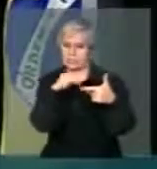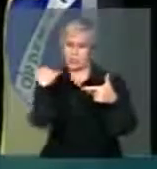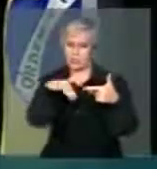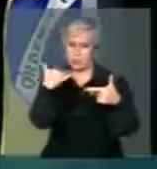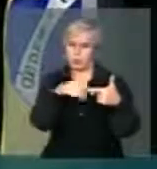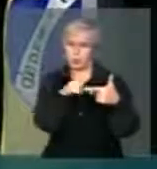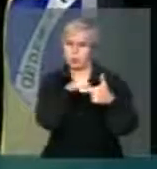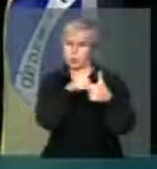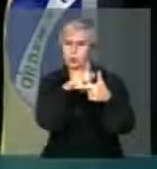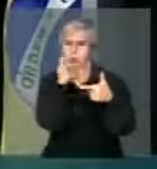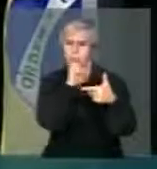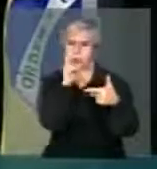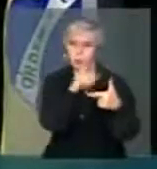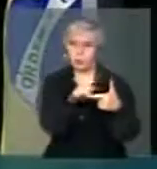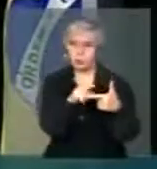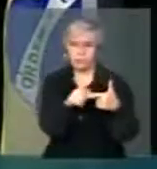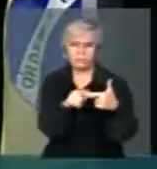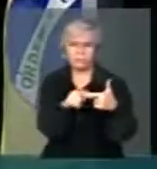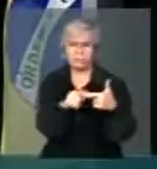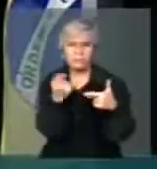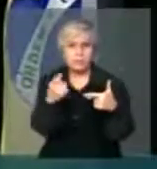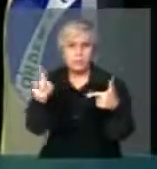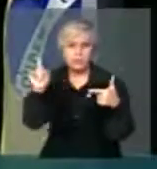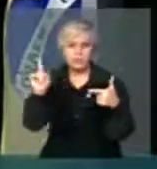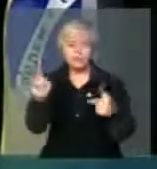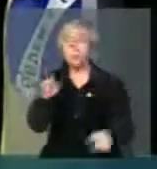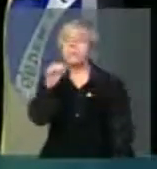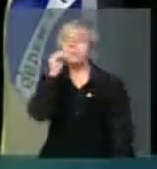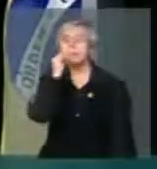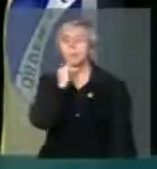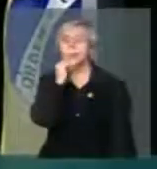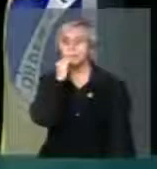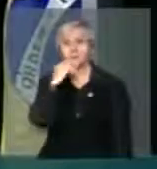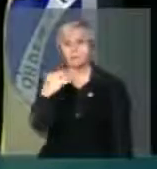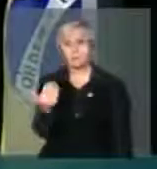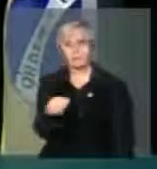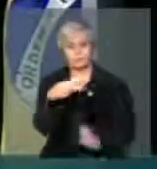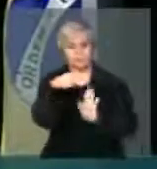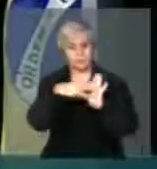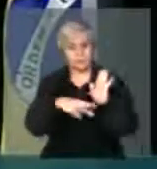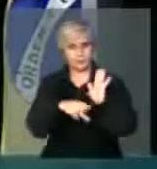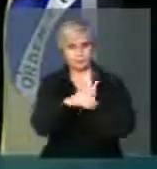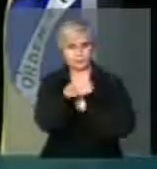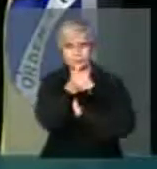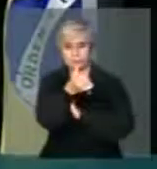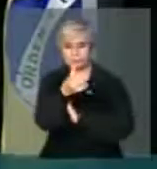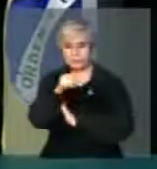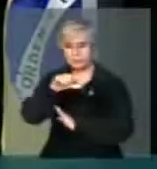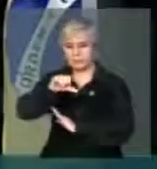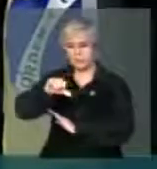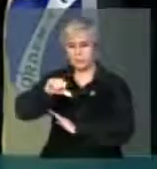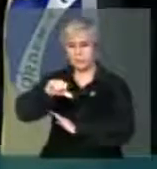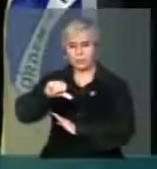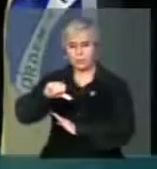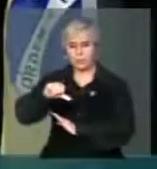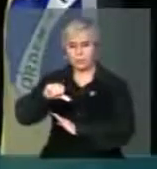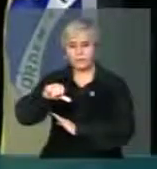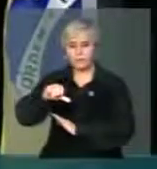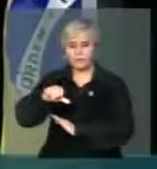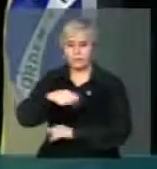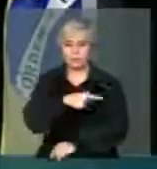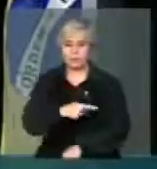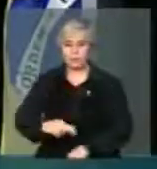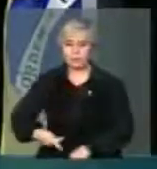urgência. Vejamos, por exemplo, que a medida provisória 669 foi devolvida